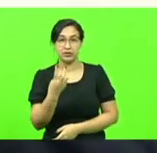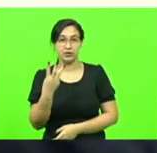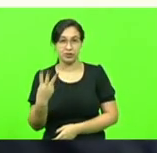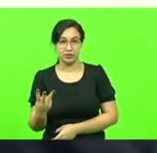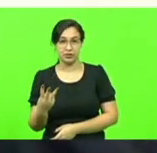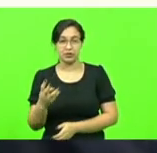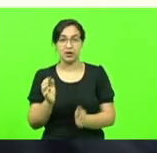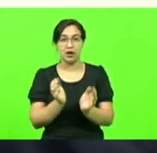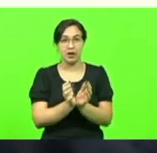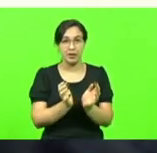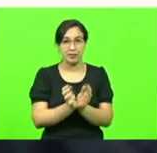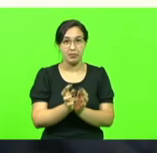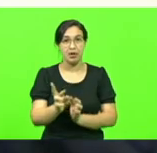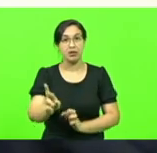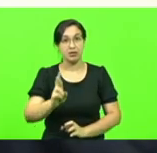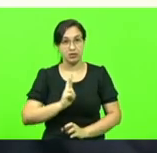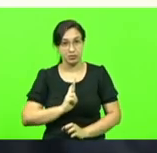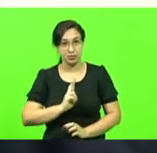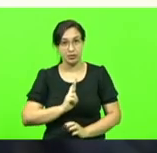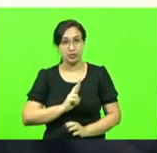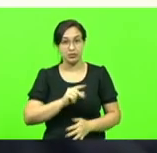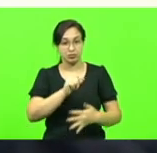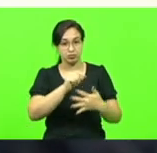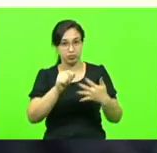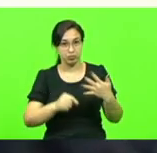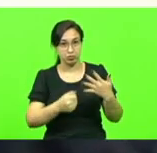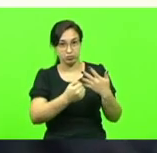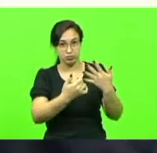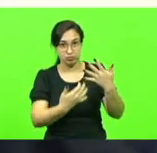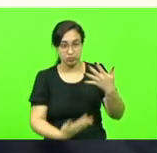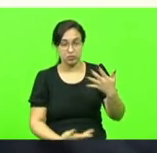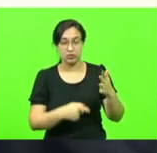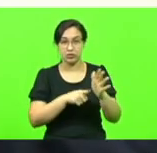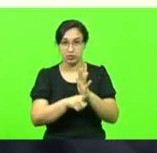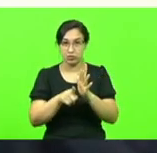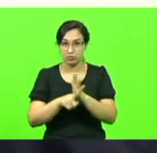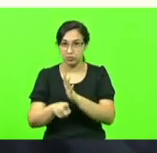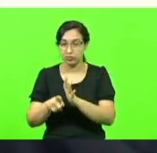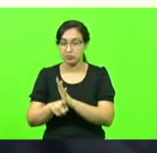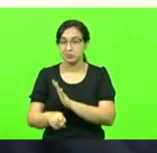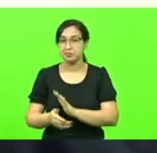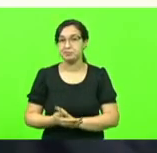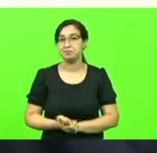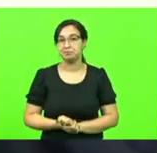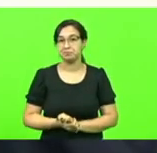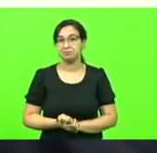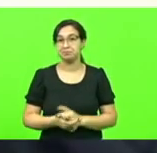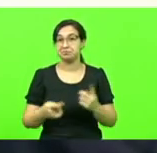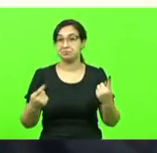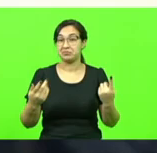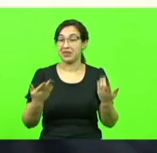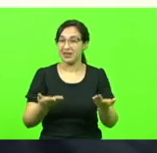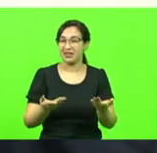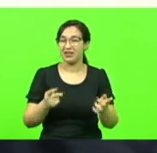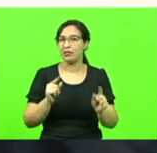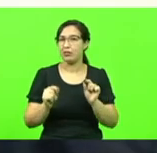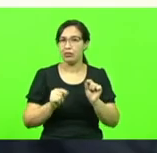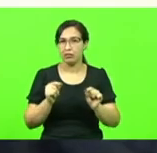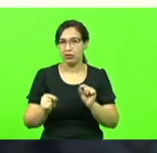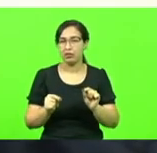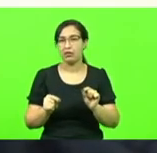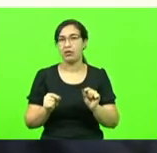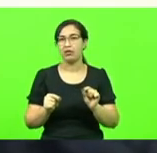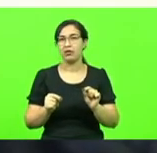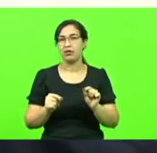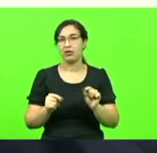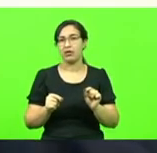responderam ao questionário. Então, existe uma demanda grande. Considerando ainda que isto seria a demanda, não cobriria,